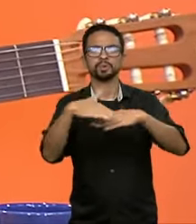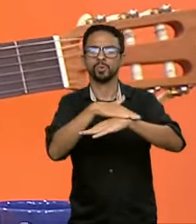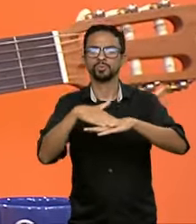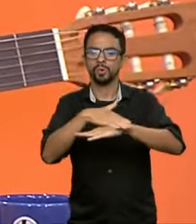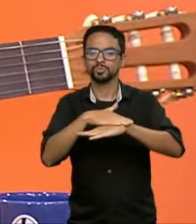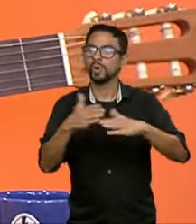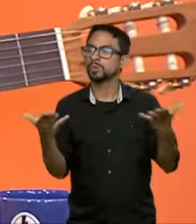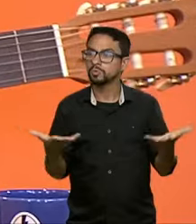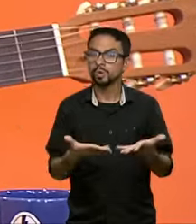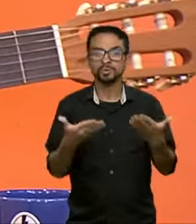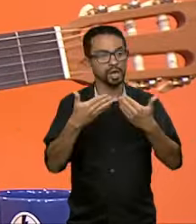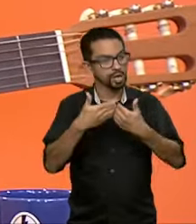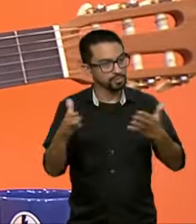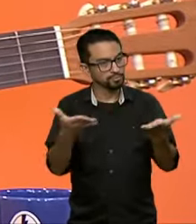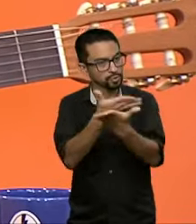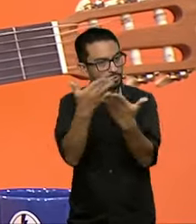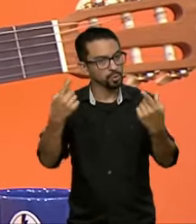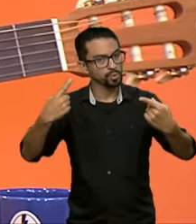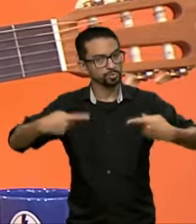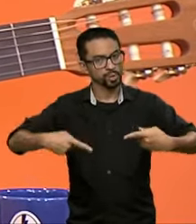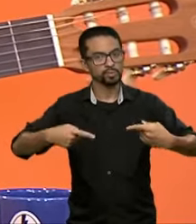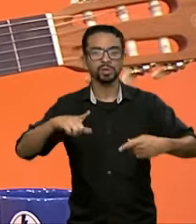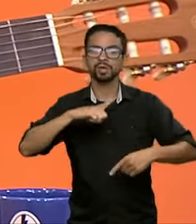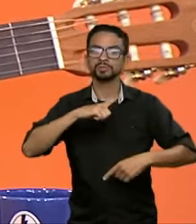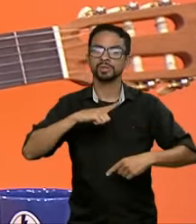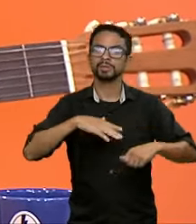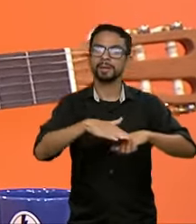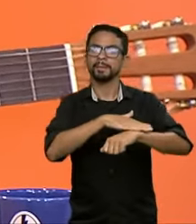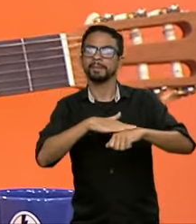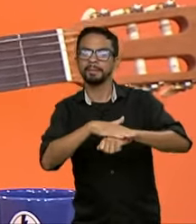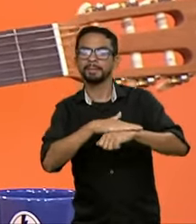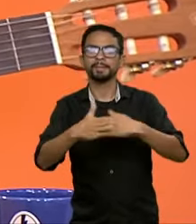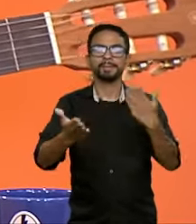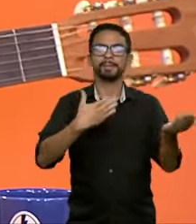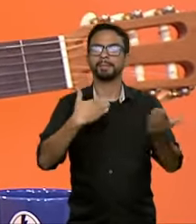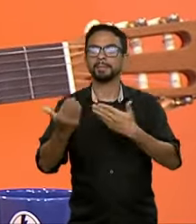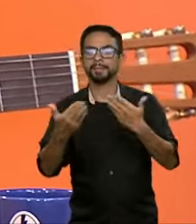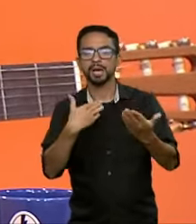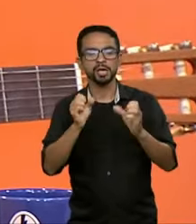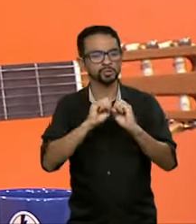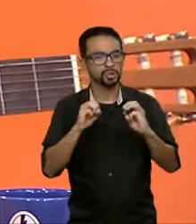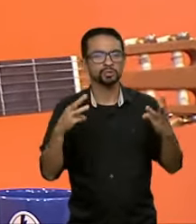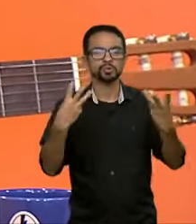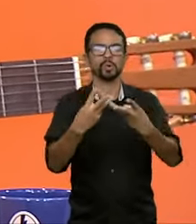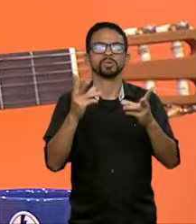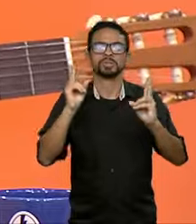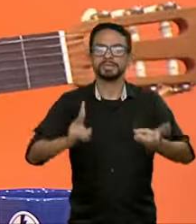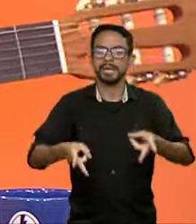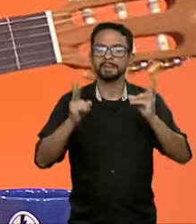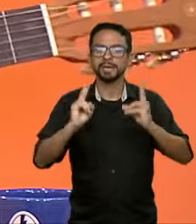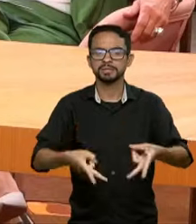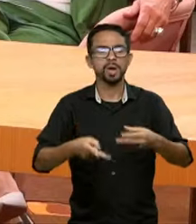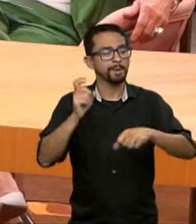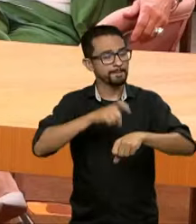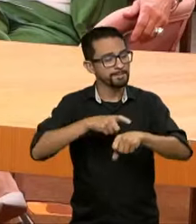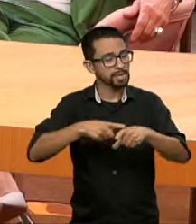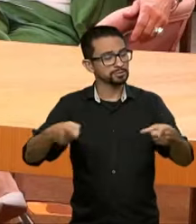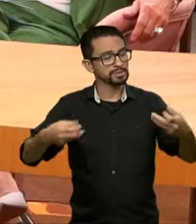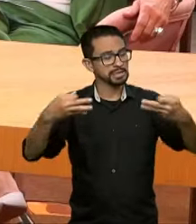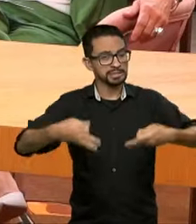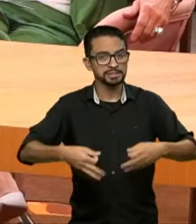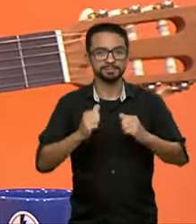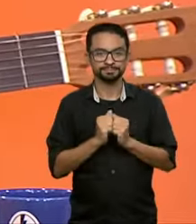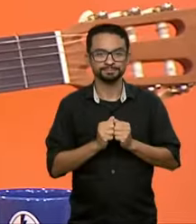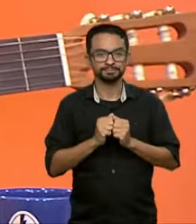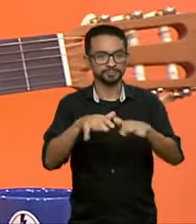agora, eu também abro pro público e a gente vai conversando e trocando. E esse show é sempre um momento, assim. Cada